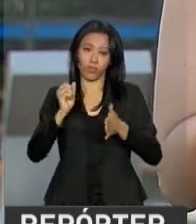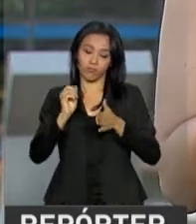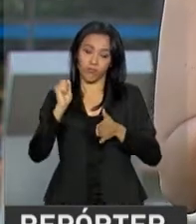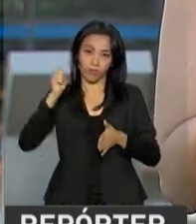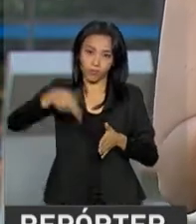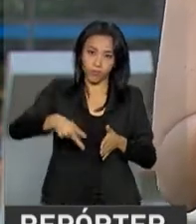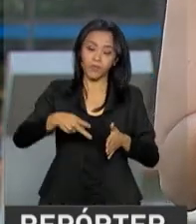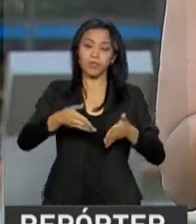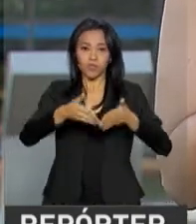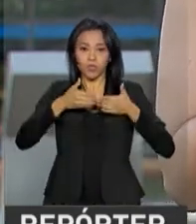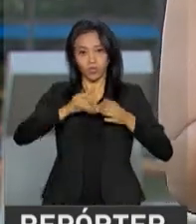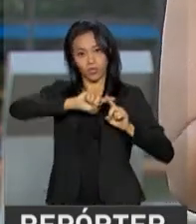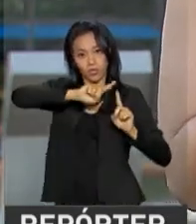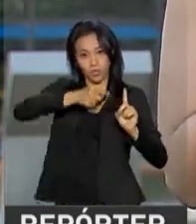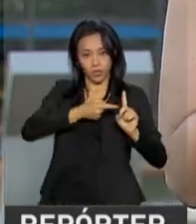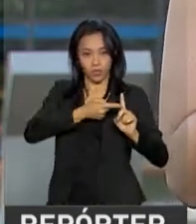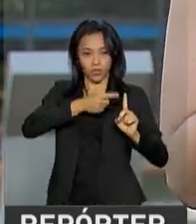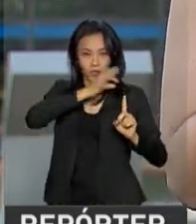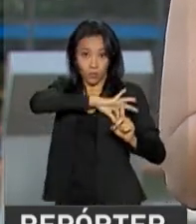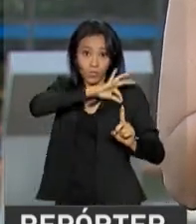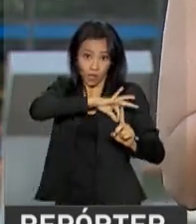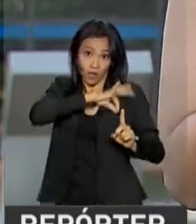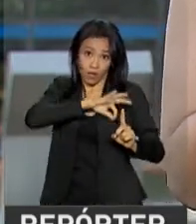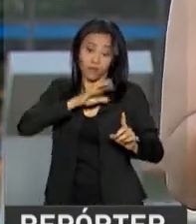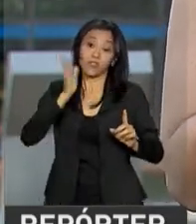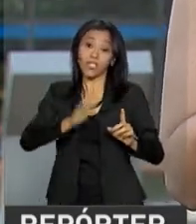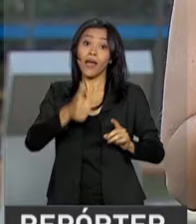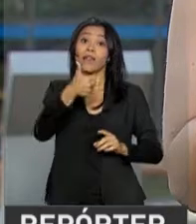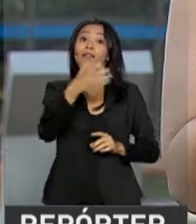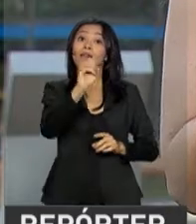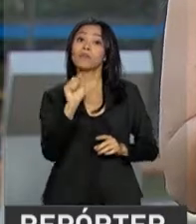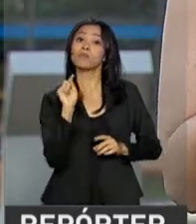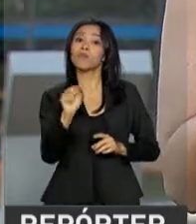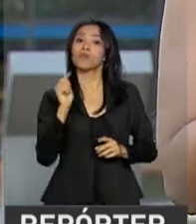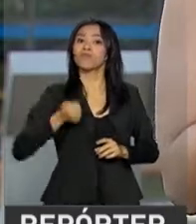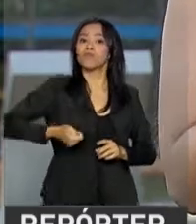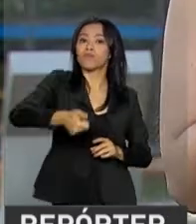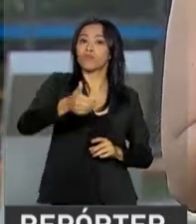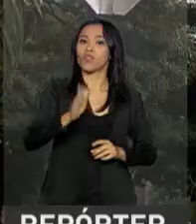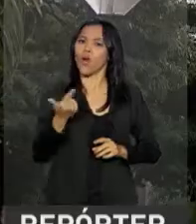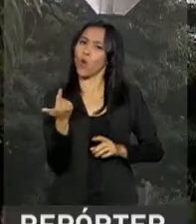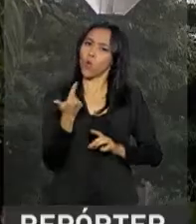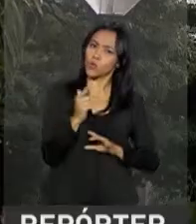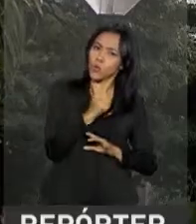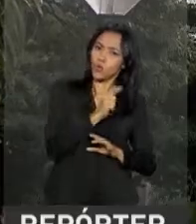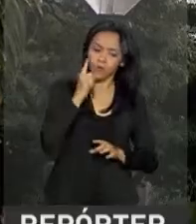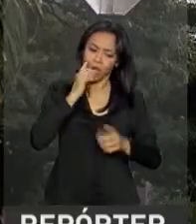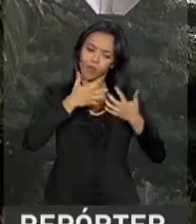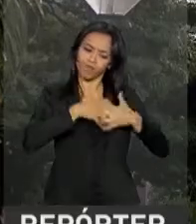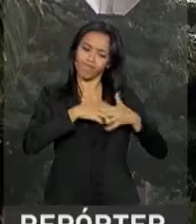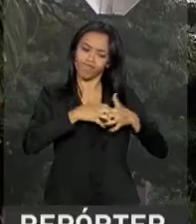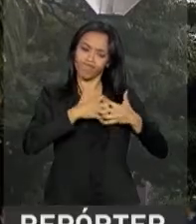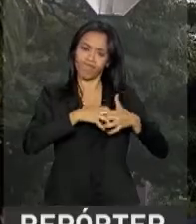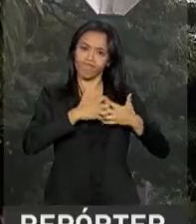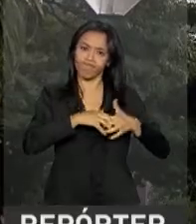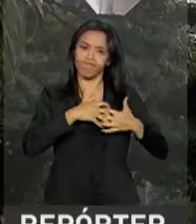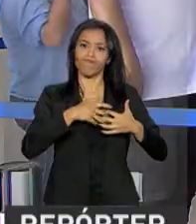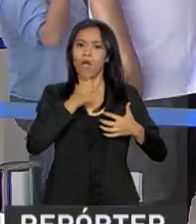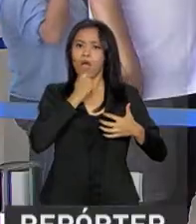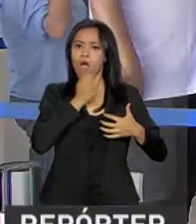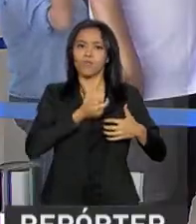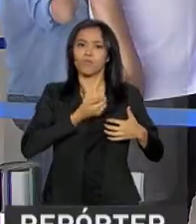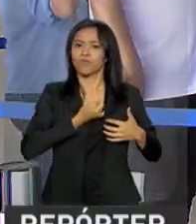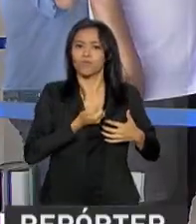maternidade desses 10 mil foram concedidos os outros estão em análise idéia de nfs é que outros